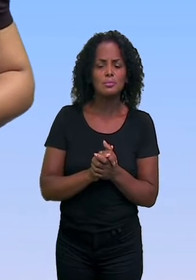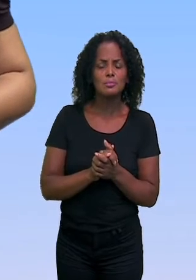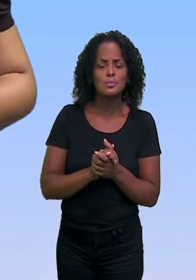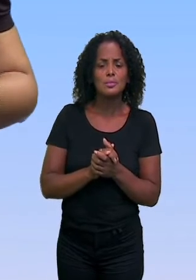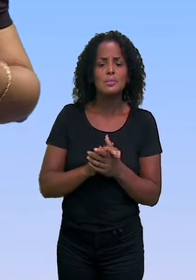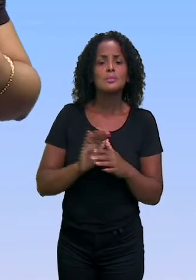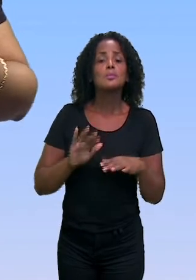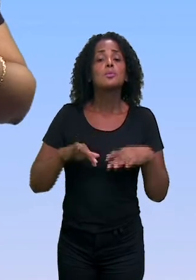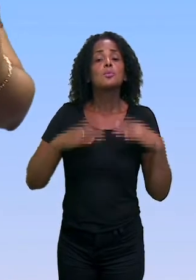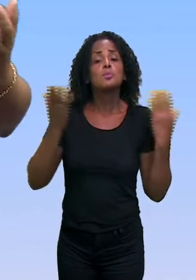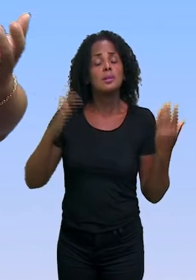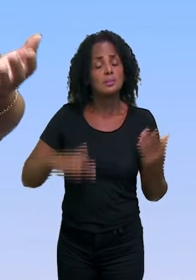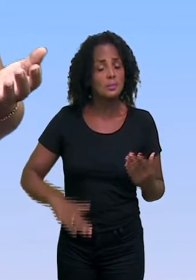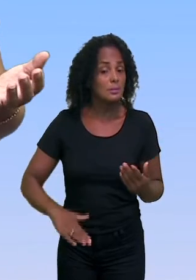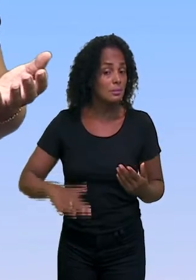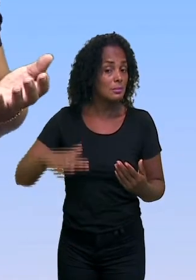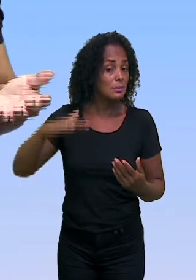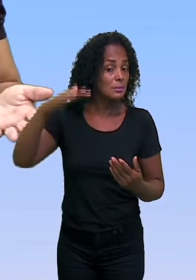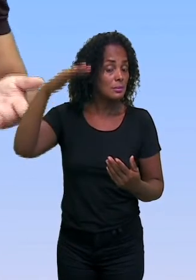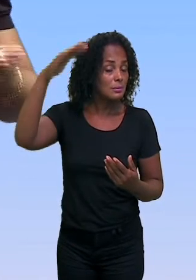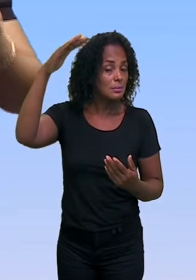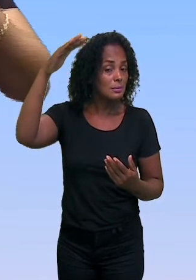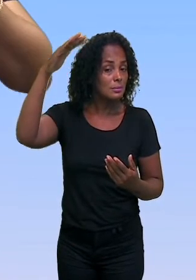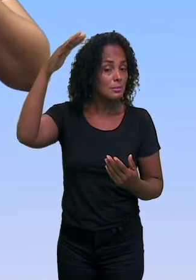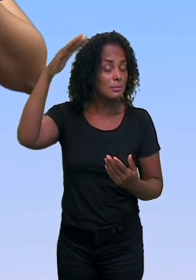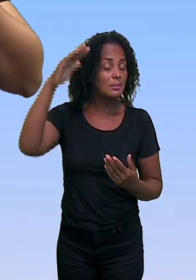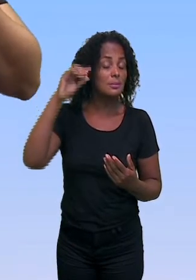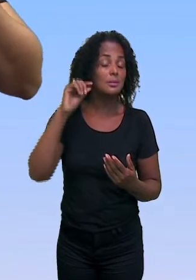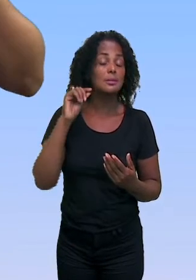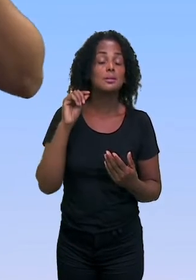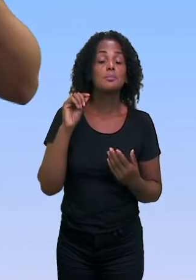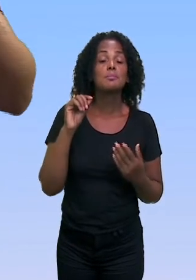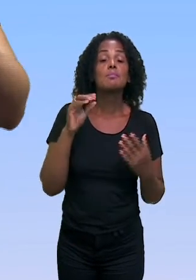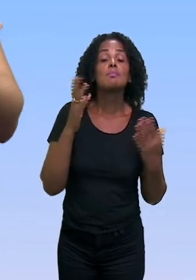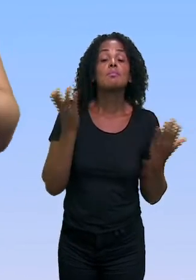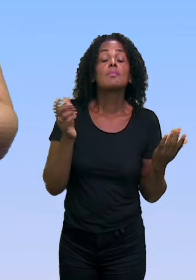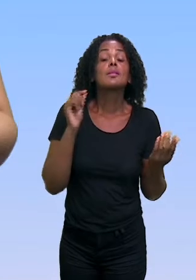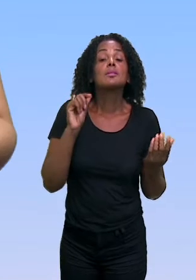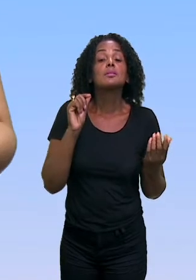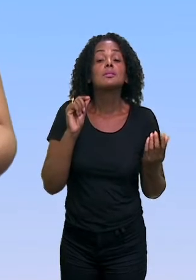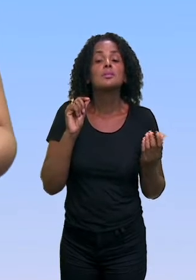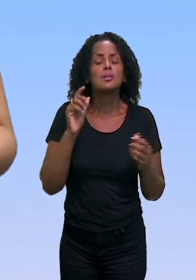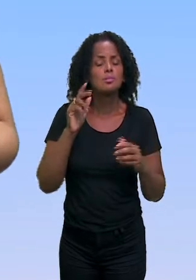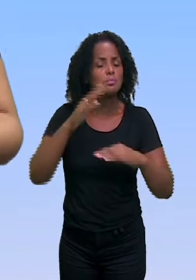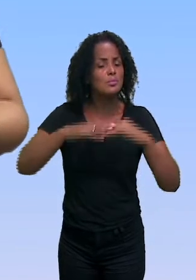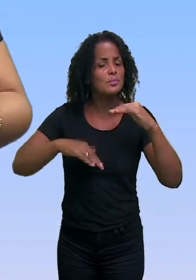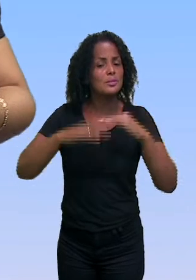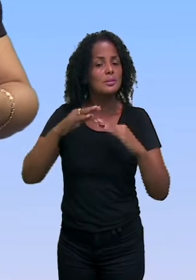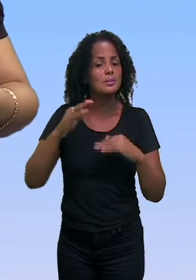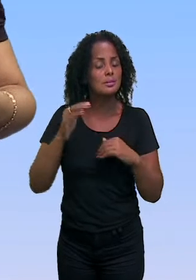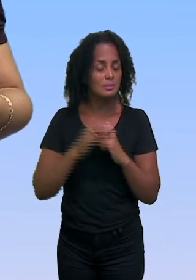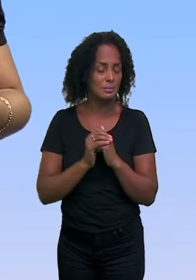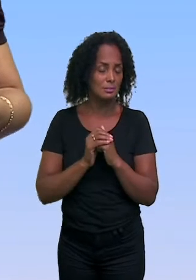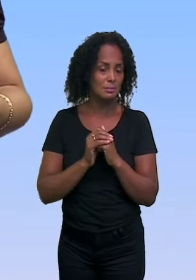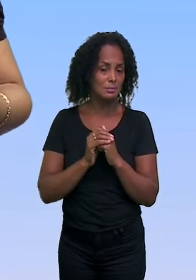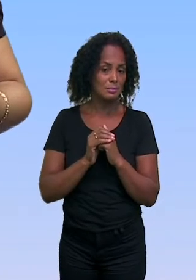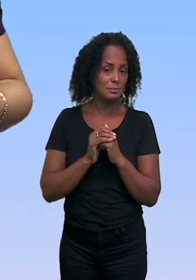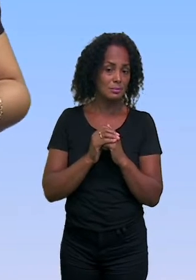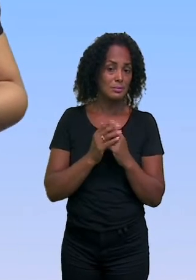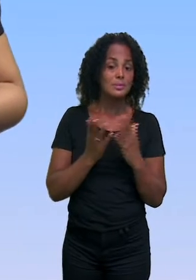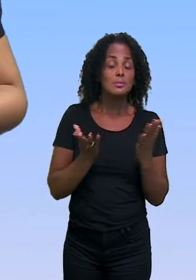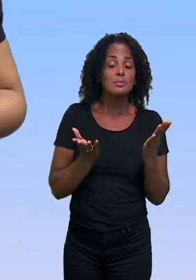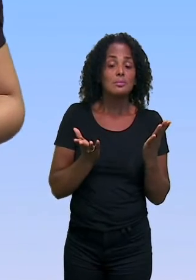do início ué I can be a Nerf quando eu